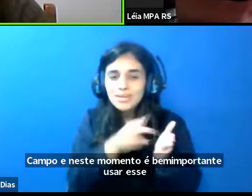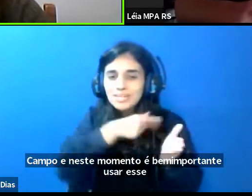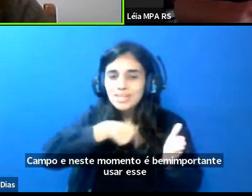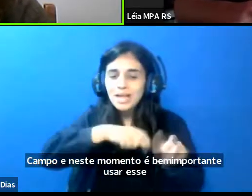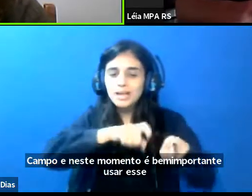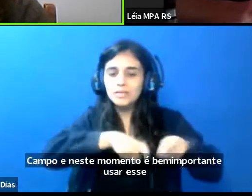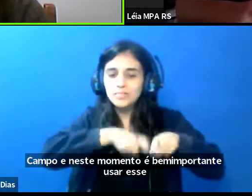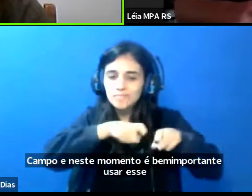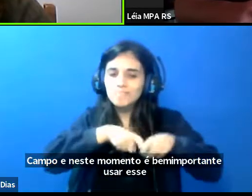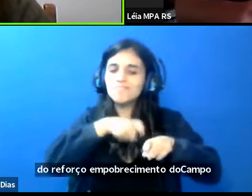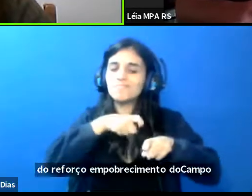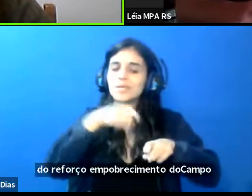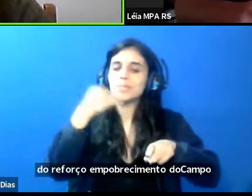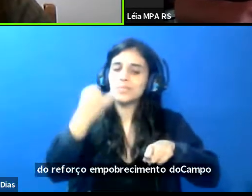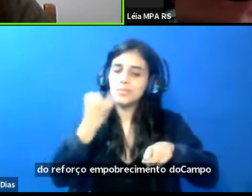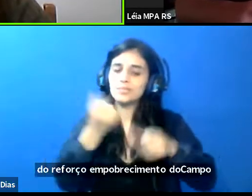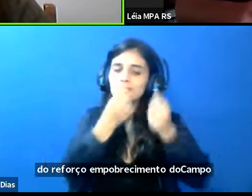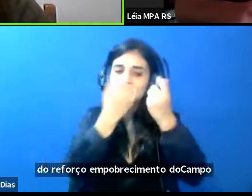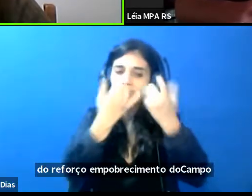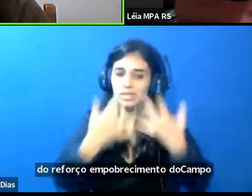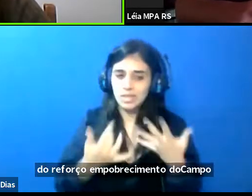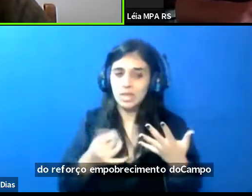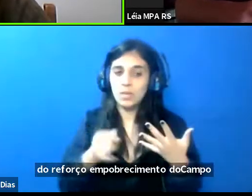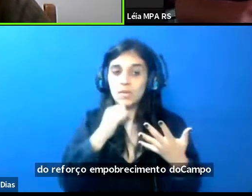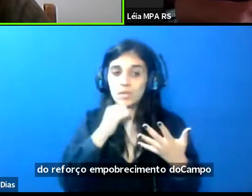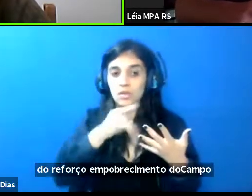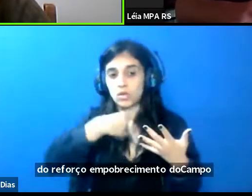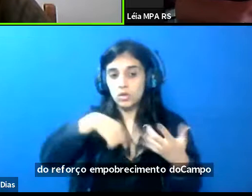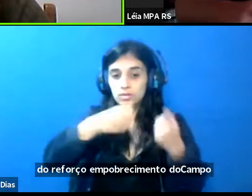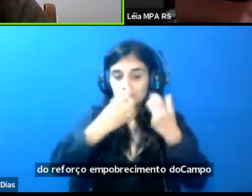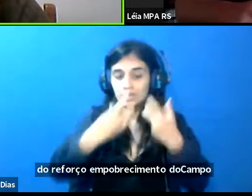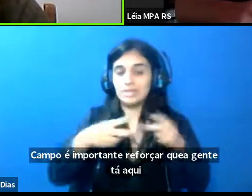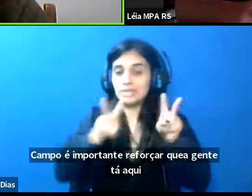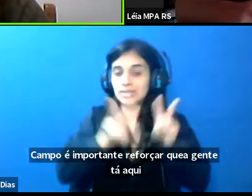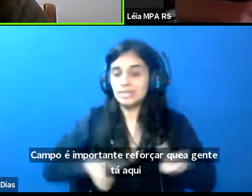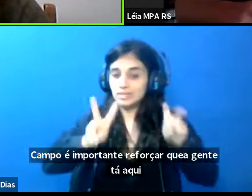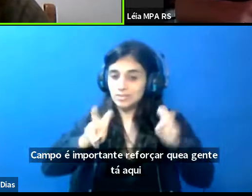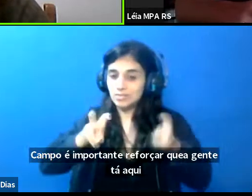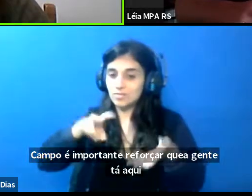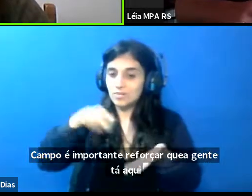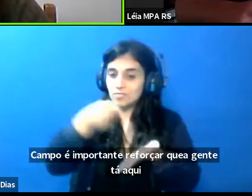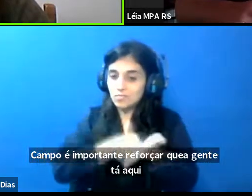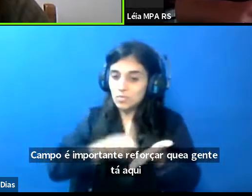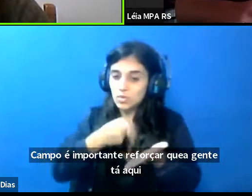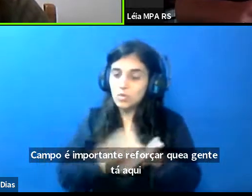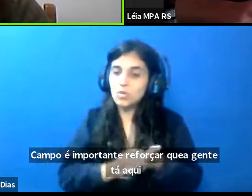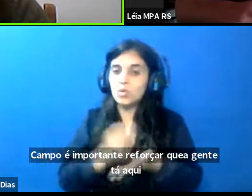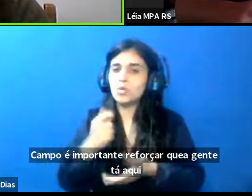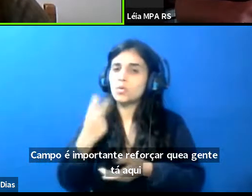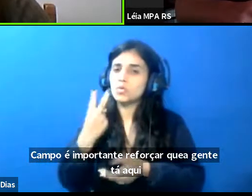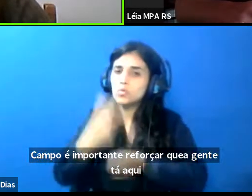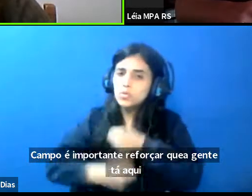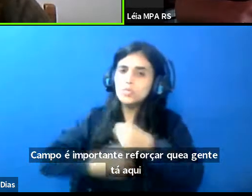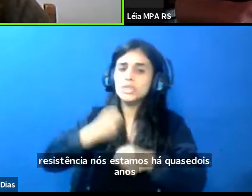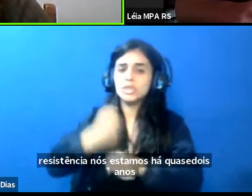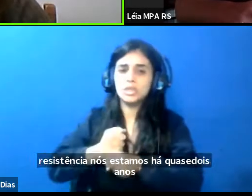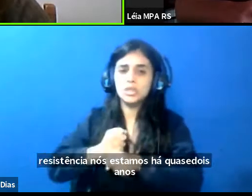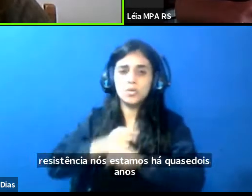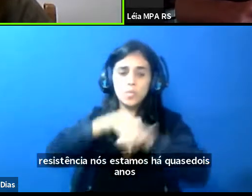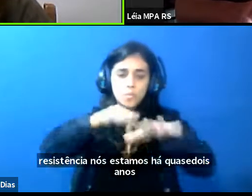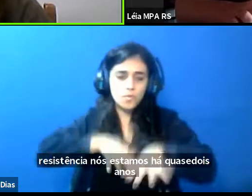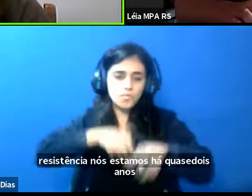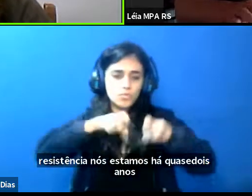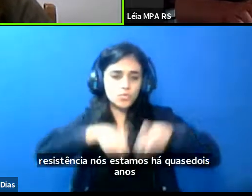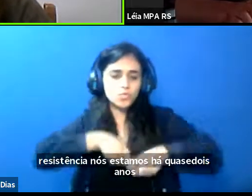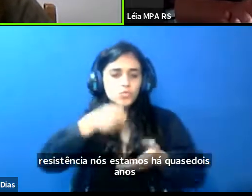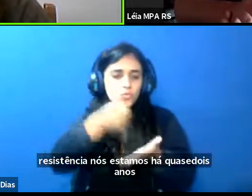importante reforçar que se a gente está aqui falando de resistência, nós estamos há quase 2 anos, enquanto movimentos do campo,